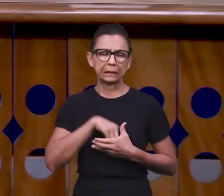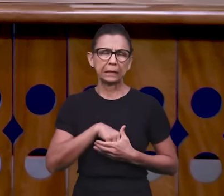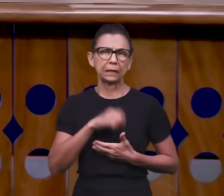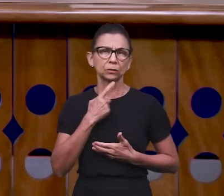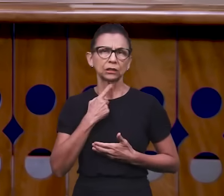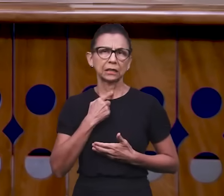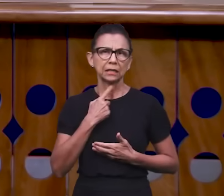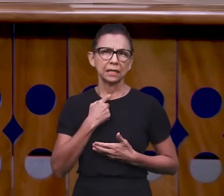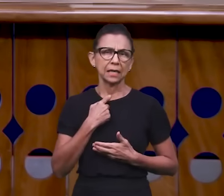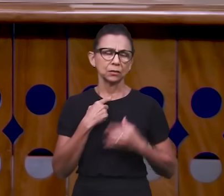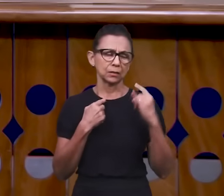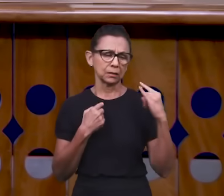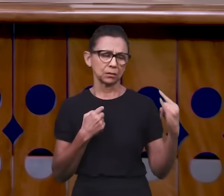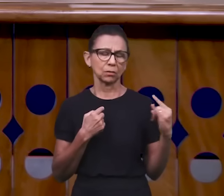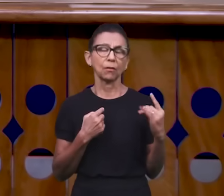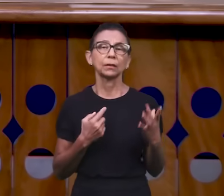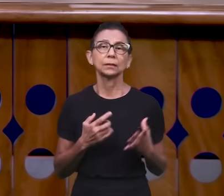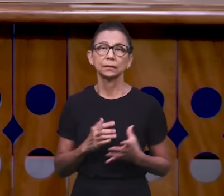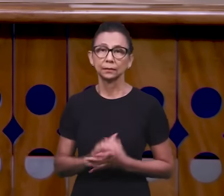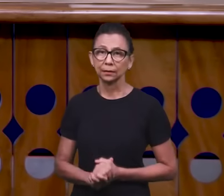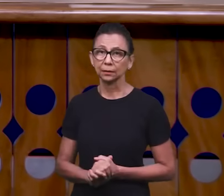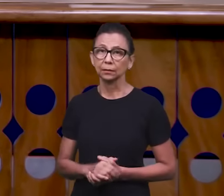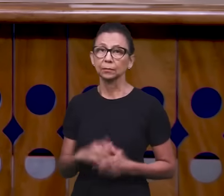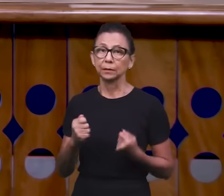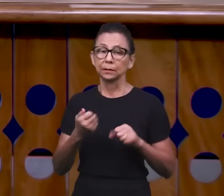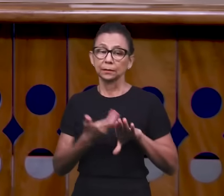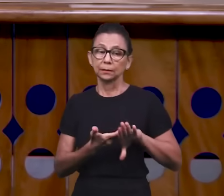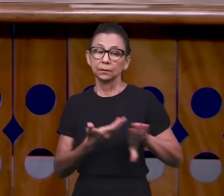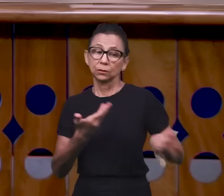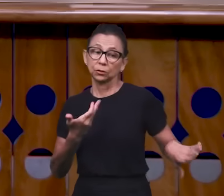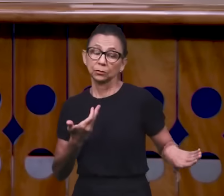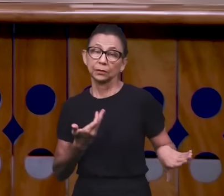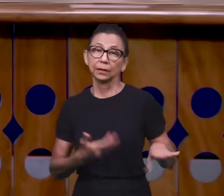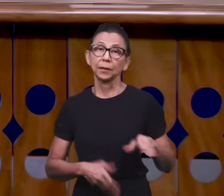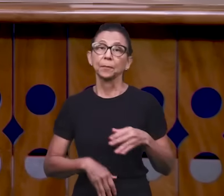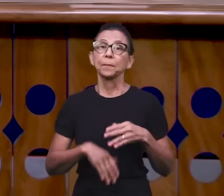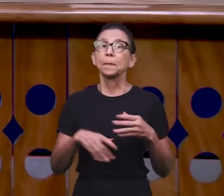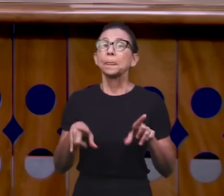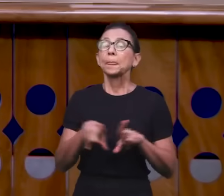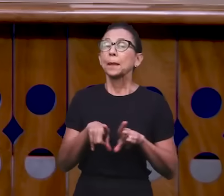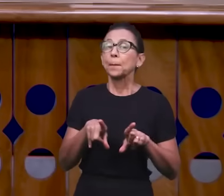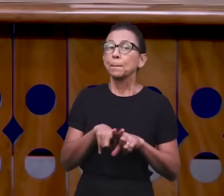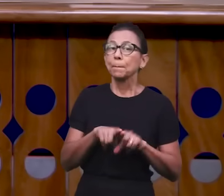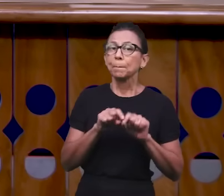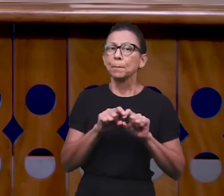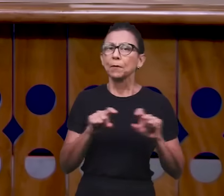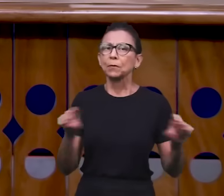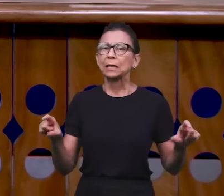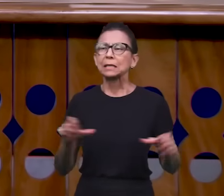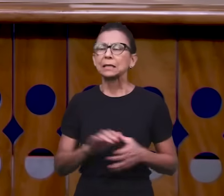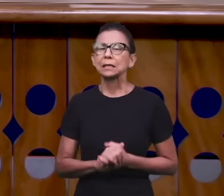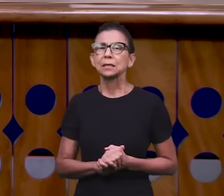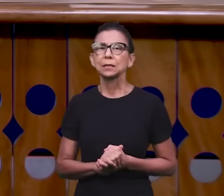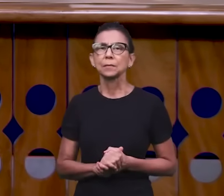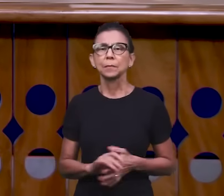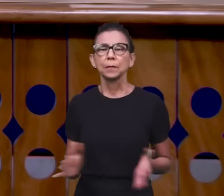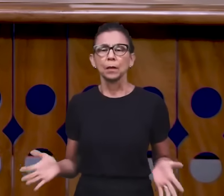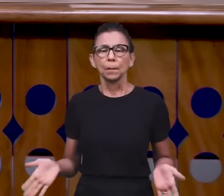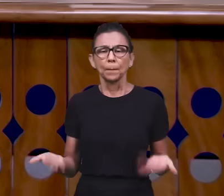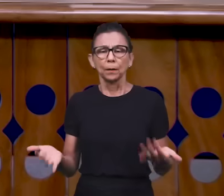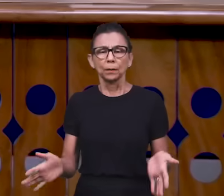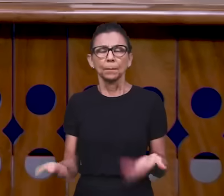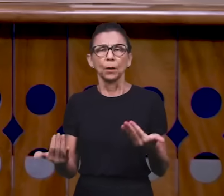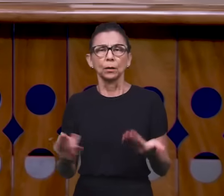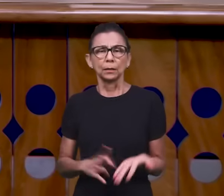povo se santificando nesta hora. Depois, a outra expressão que diz assim, suscitai os valentes. Que valentes são